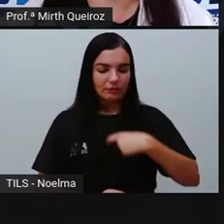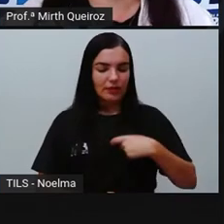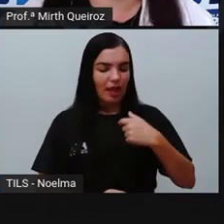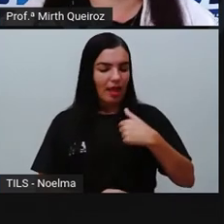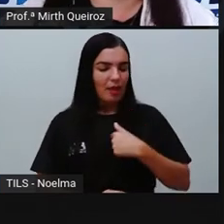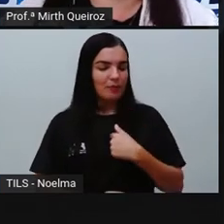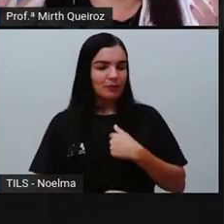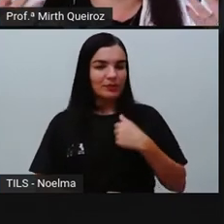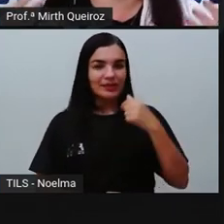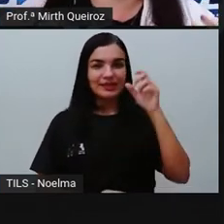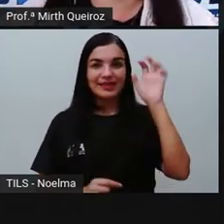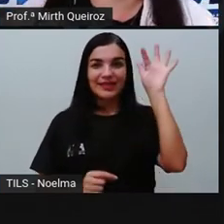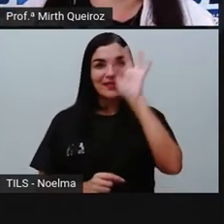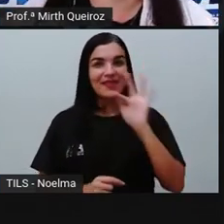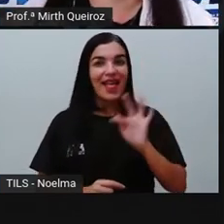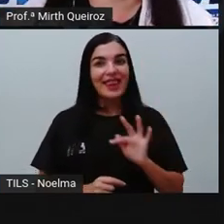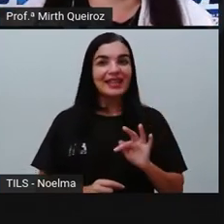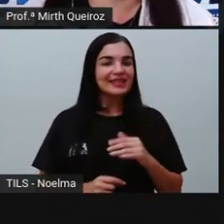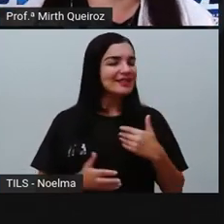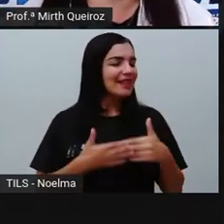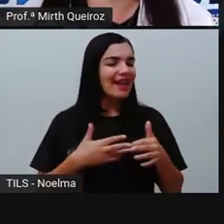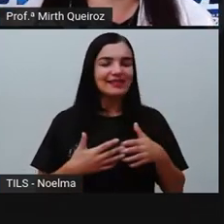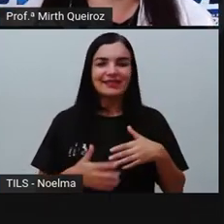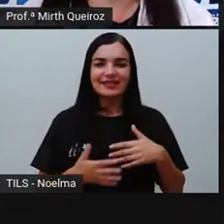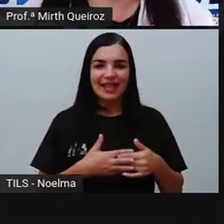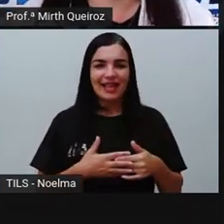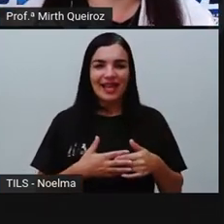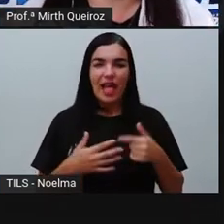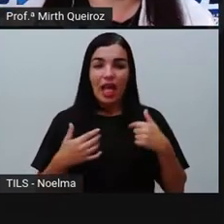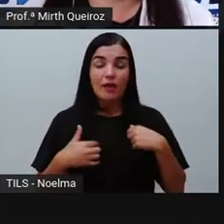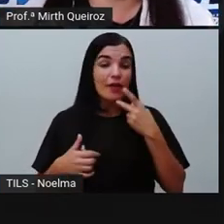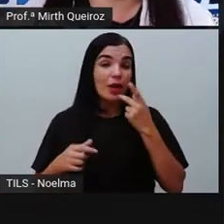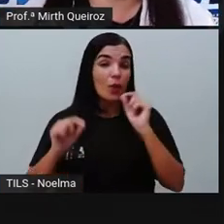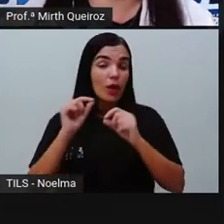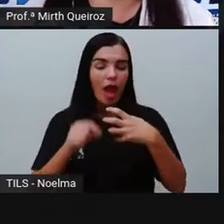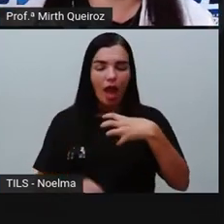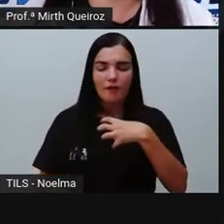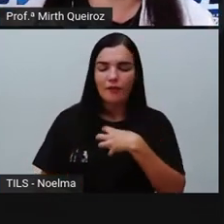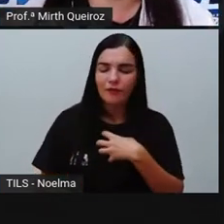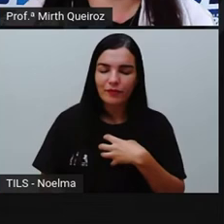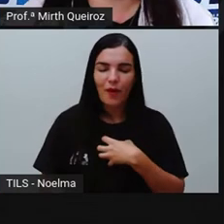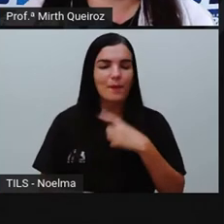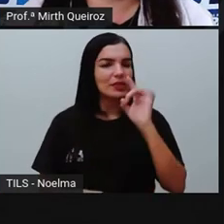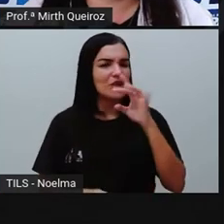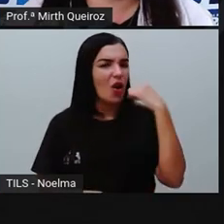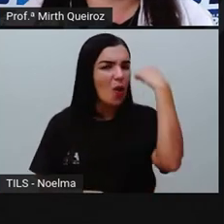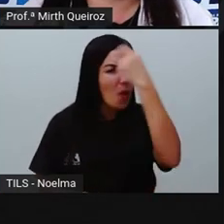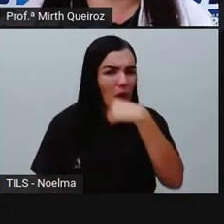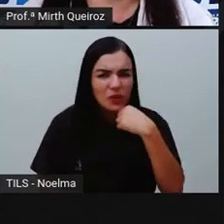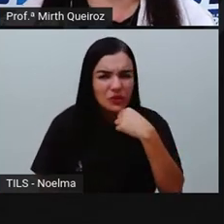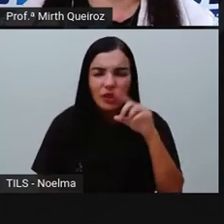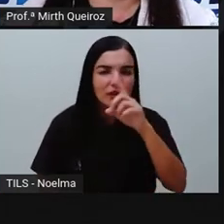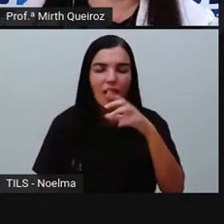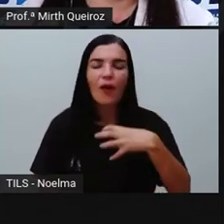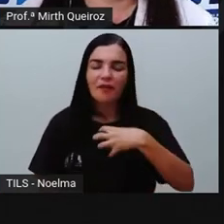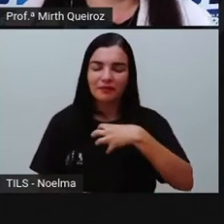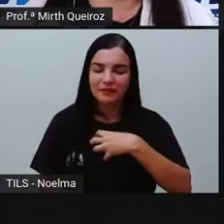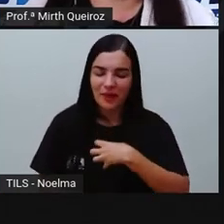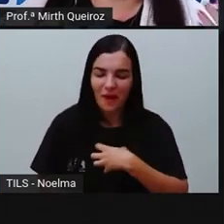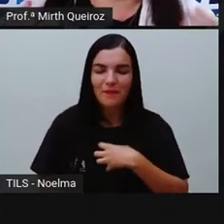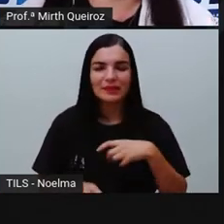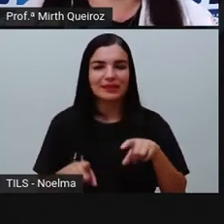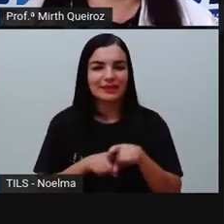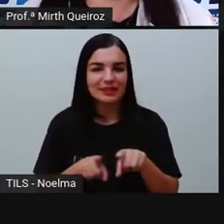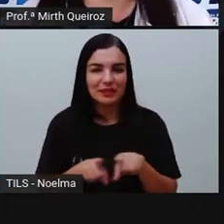né? A gente está falando não somente da nossa imagem em si, mas da forma também como a gente lida com ela, né? E